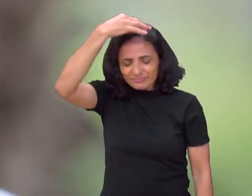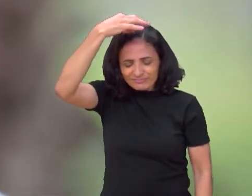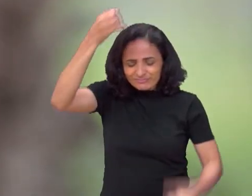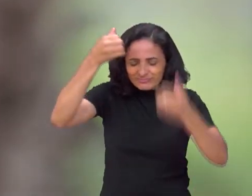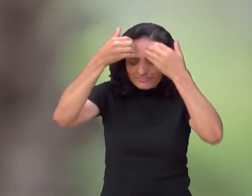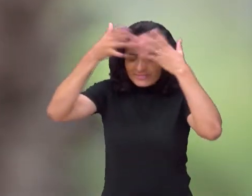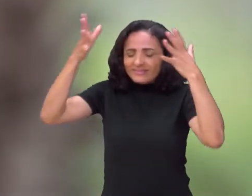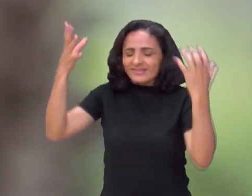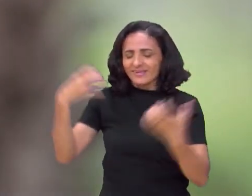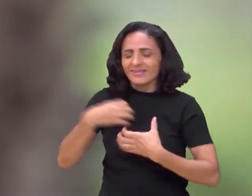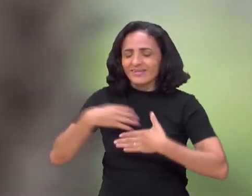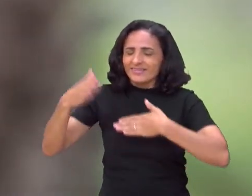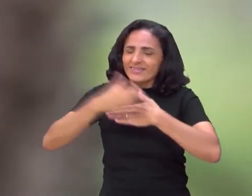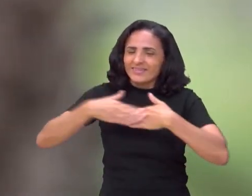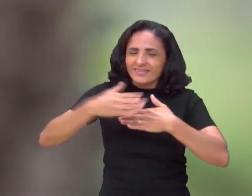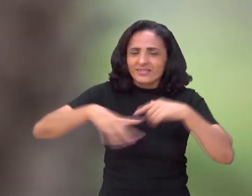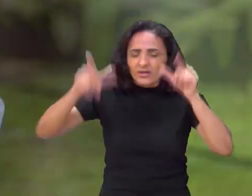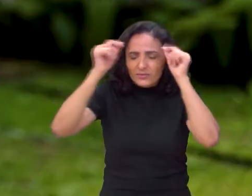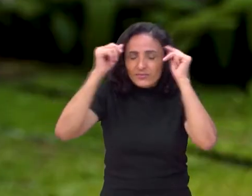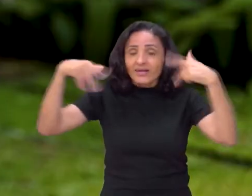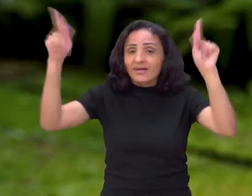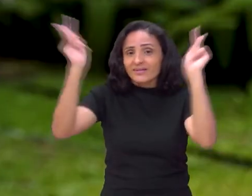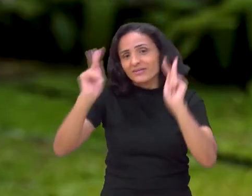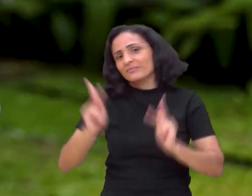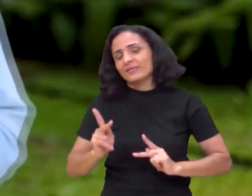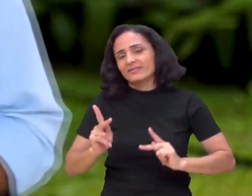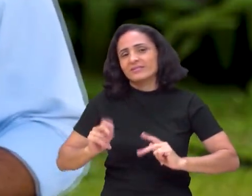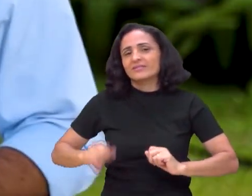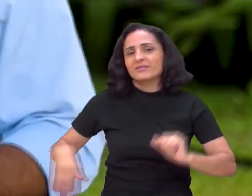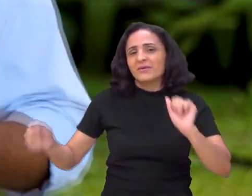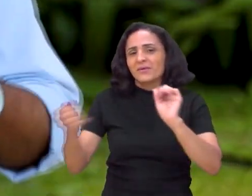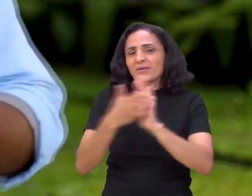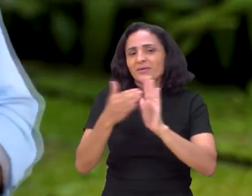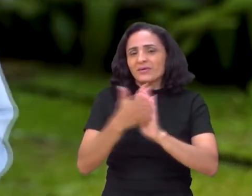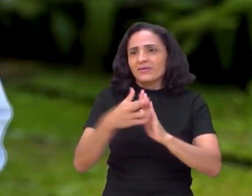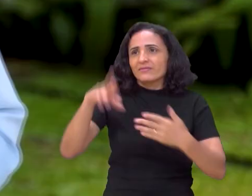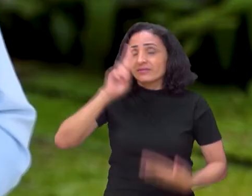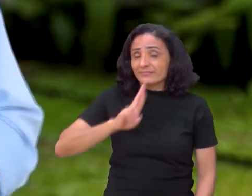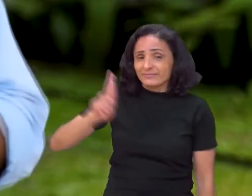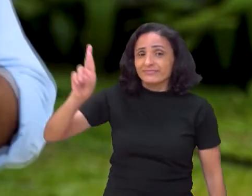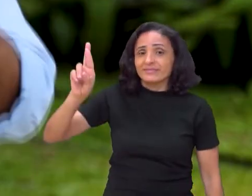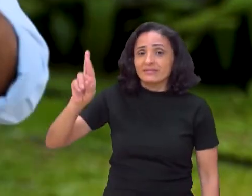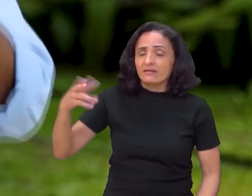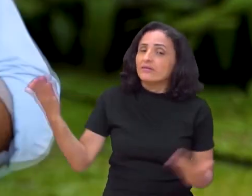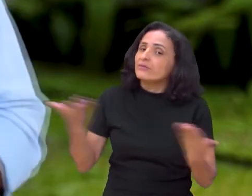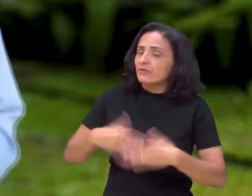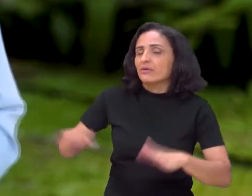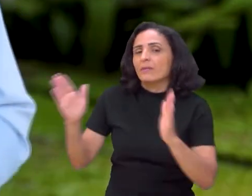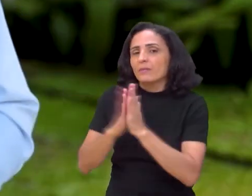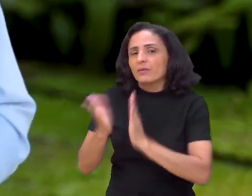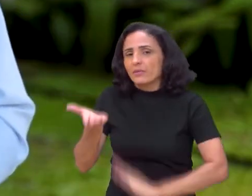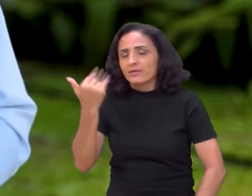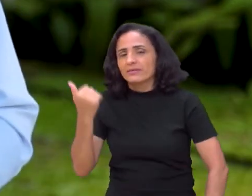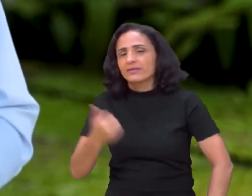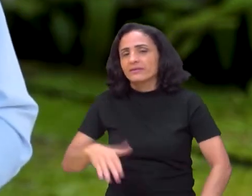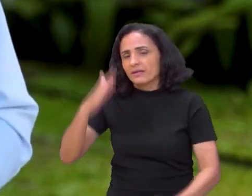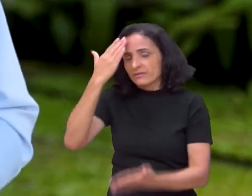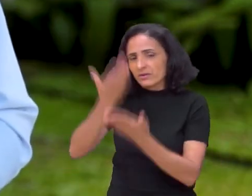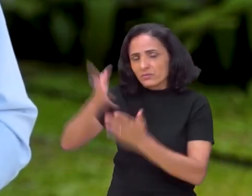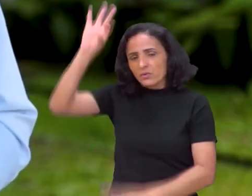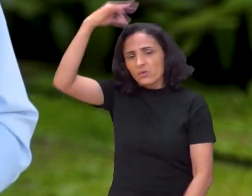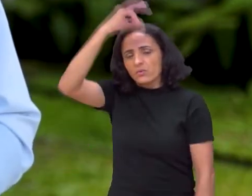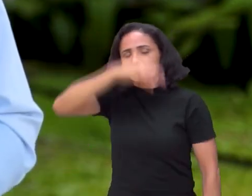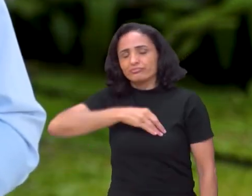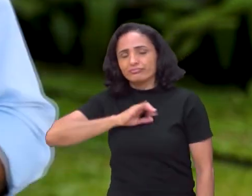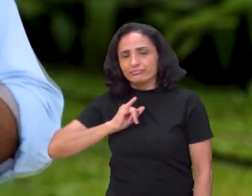alívio, consolo e paz. Louvado seja o nome de Jesus. Ore comigo neste instante e eu tenho certeza que o Espírito Santo ministrará ao